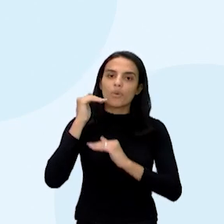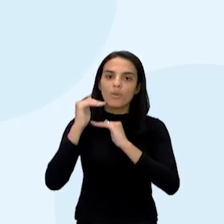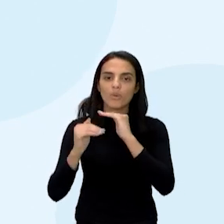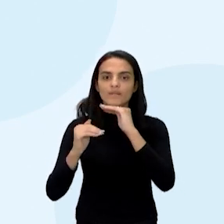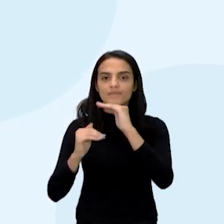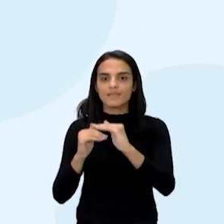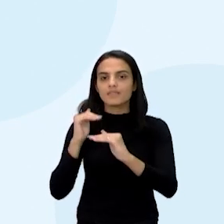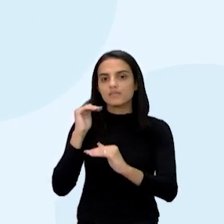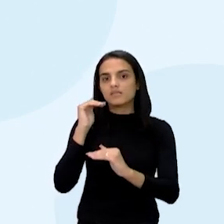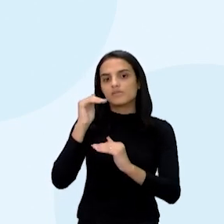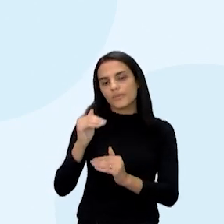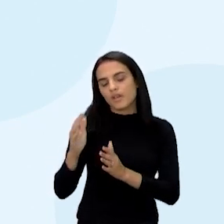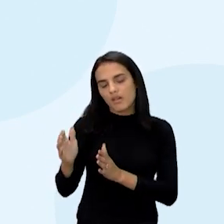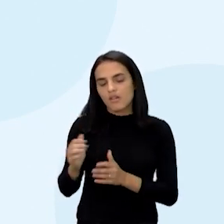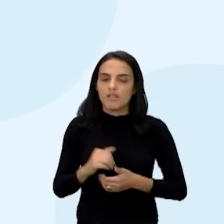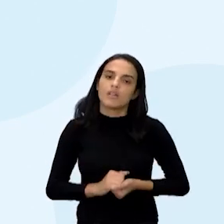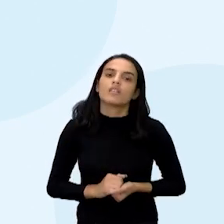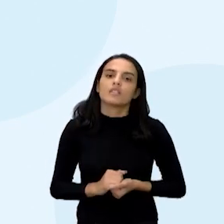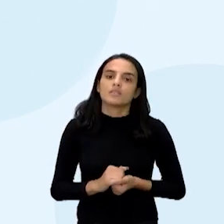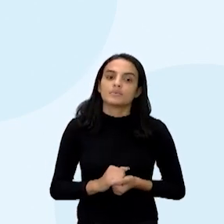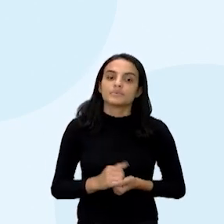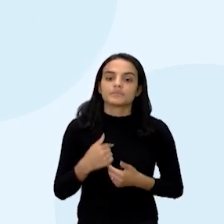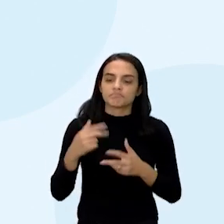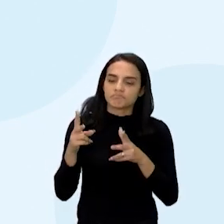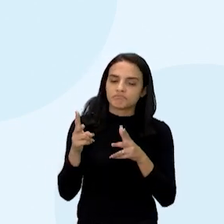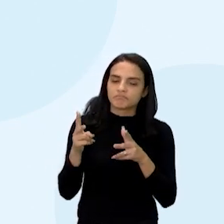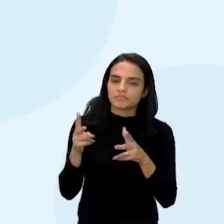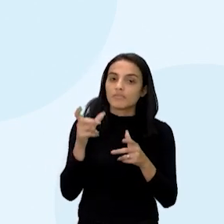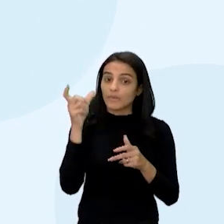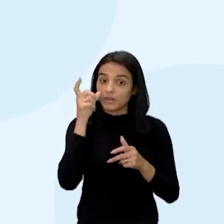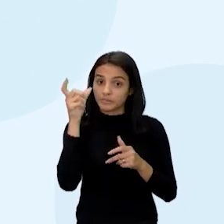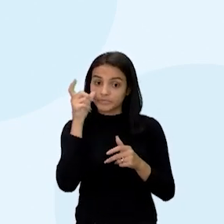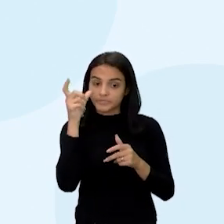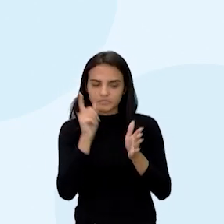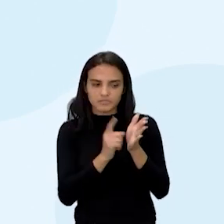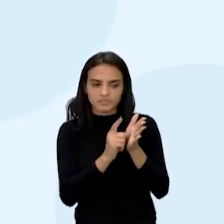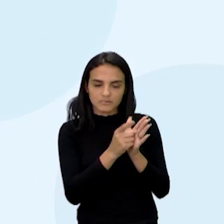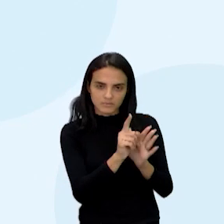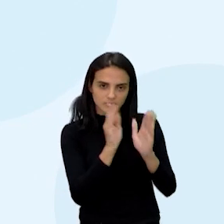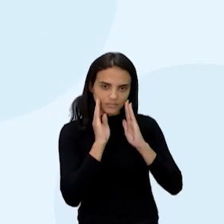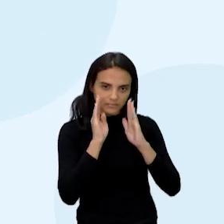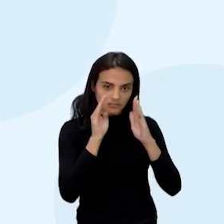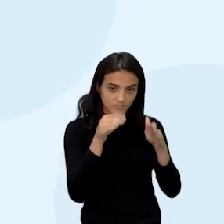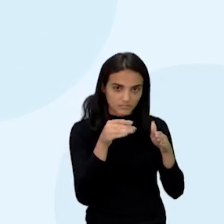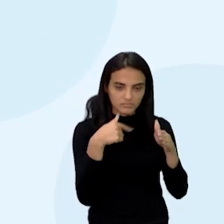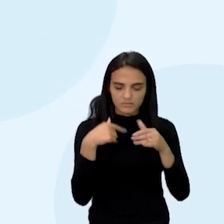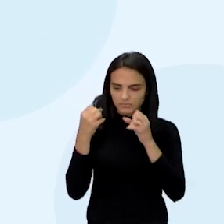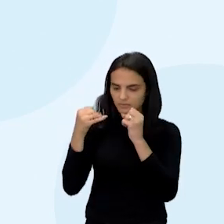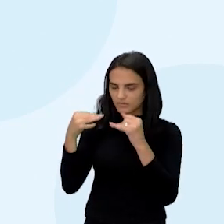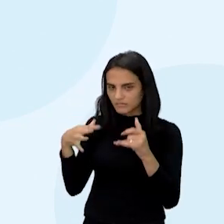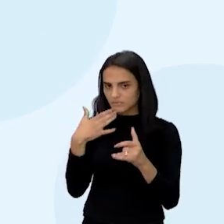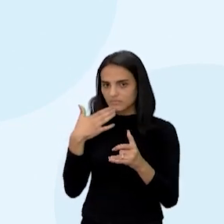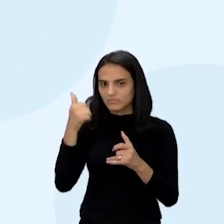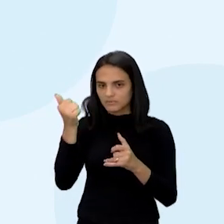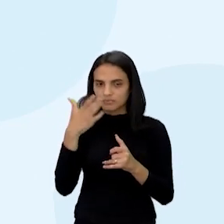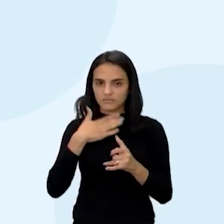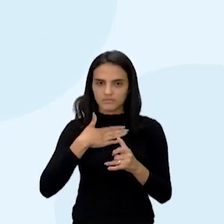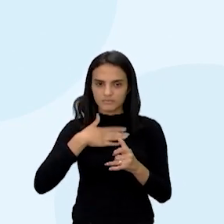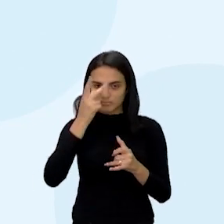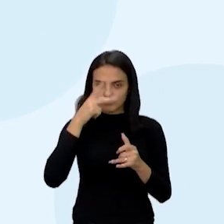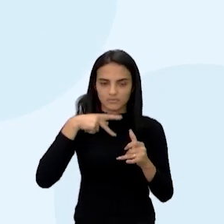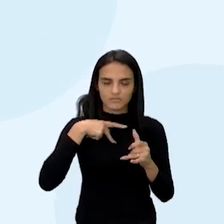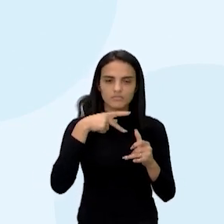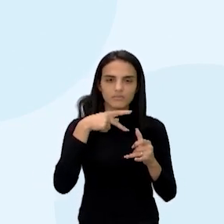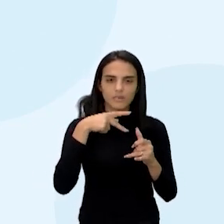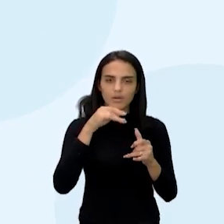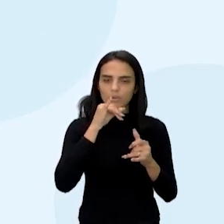Então, se eu tenho interesse em desenvolver alguma pesquisa específica, e eu vou esclarecer isso melhor no meu